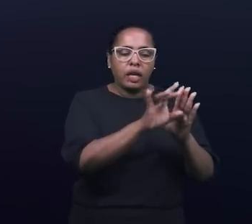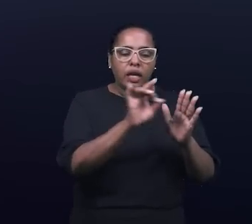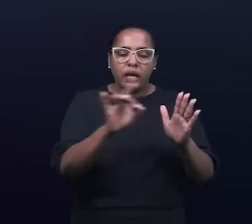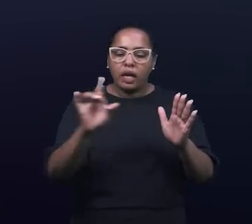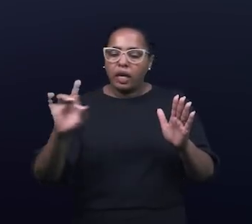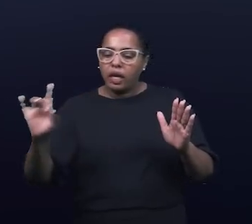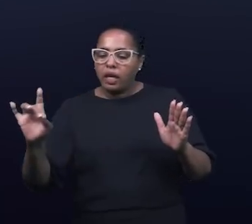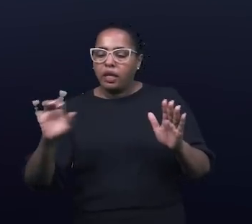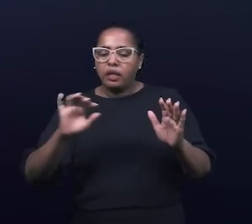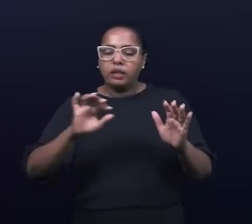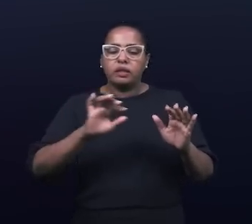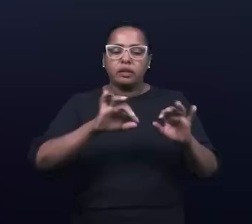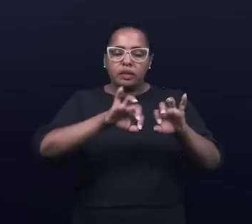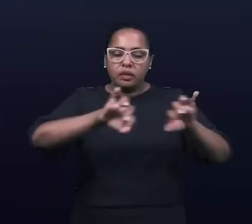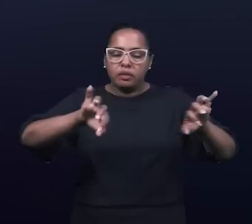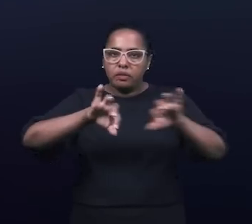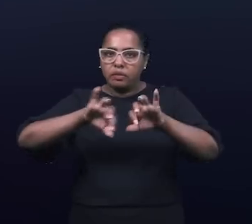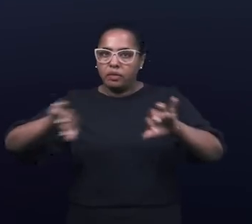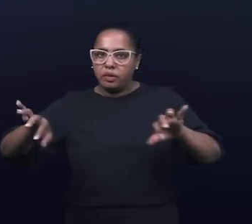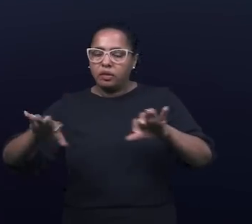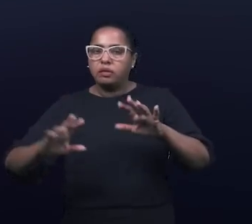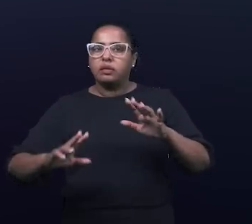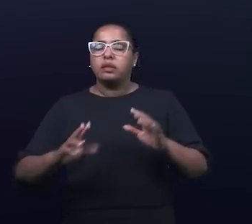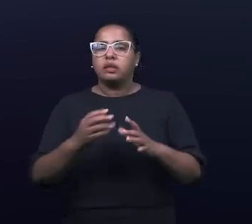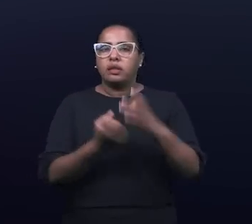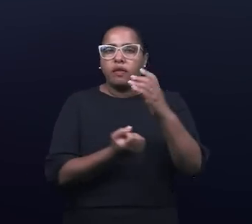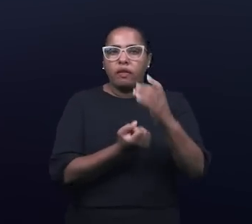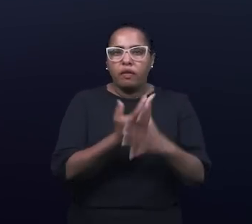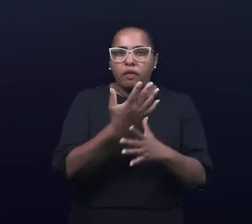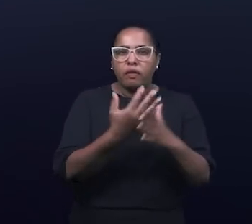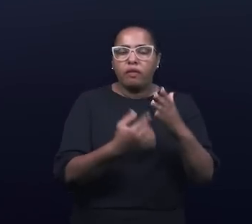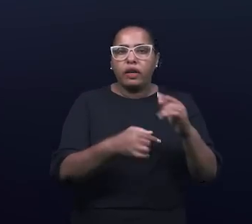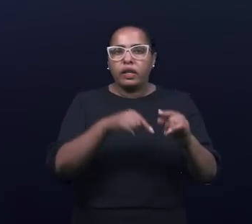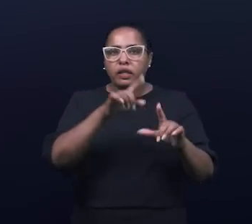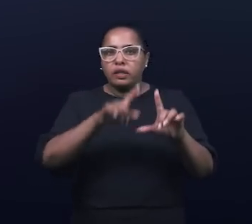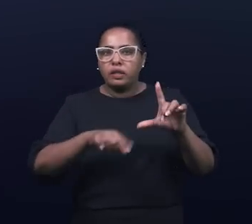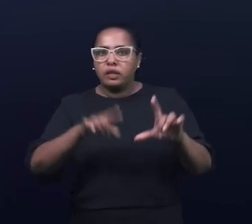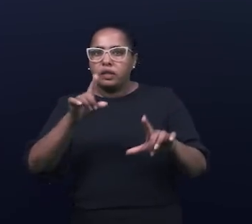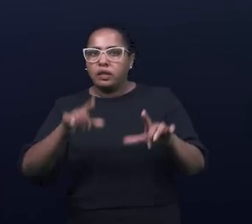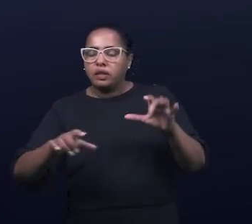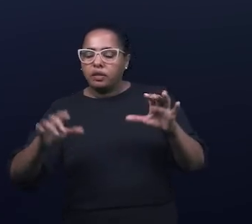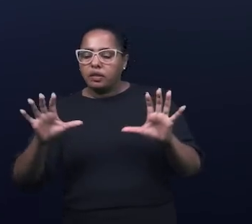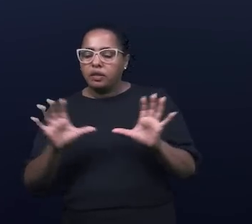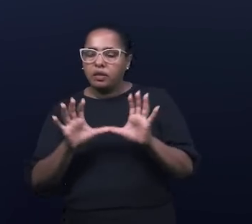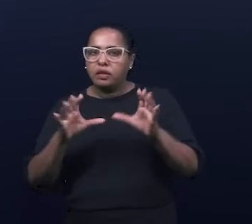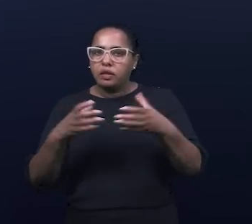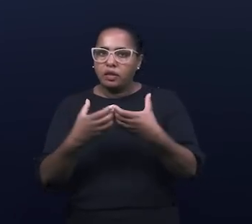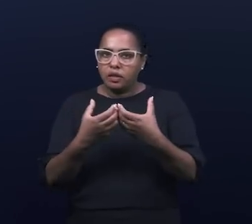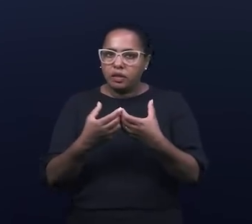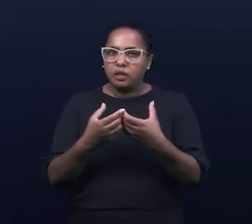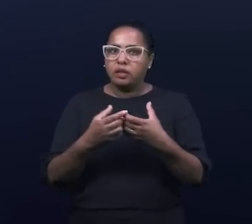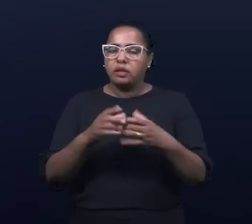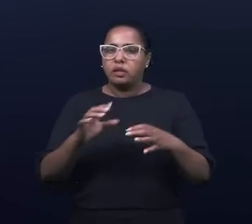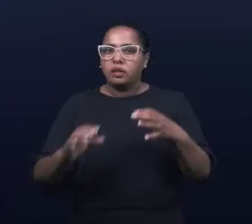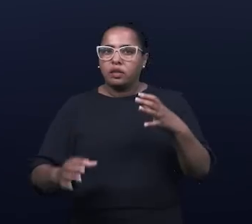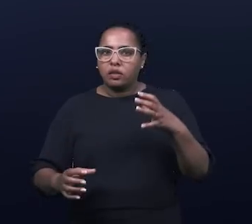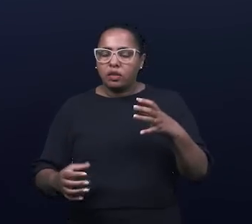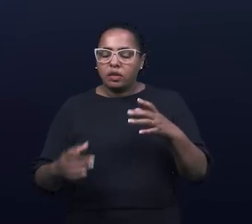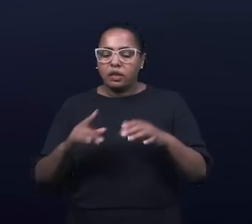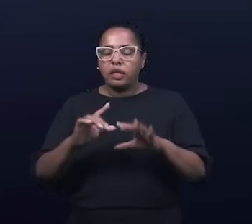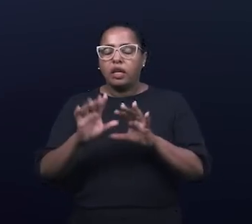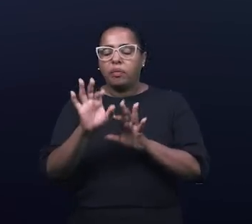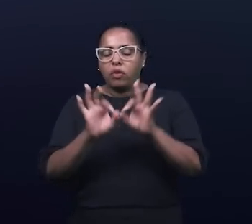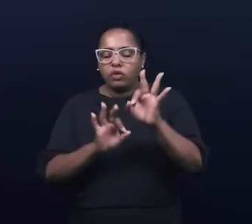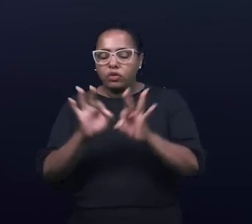as trilhas, e a partir daquelas trilhas ali você vai montando, vai mixando tudo direitinho e tudo mais, até que no final ele